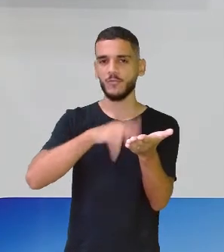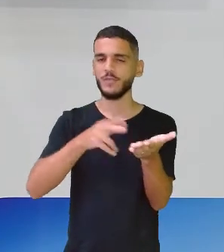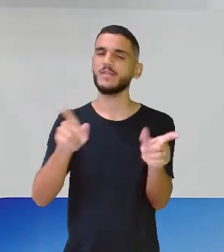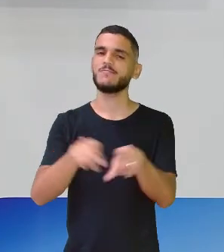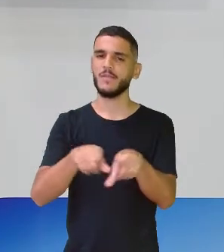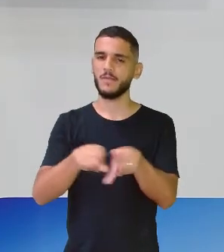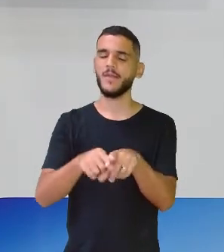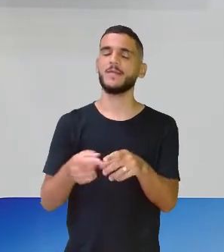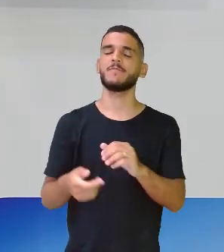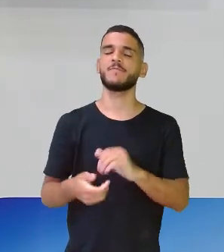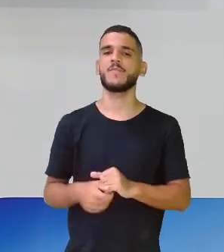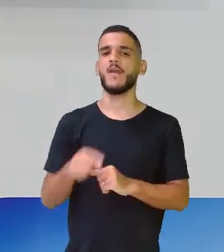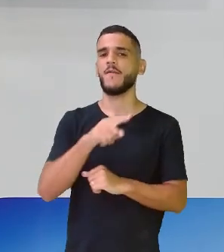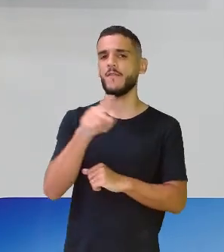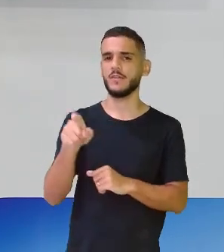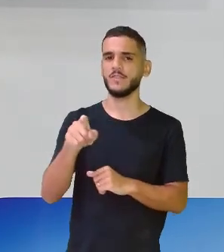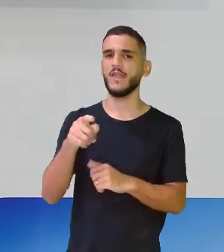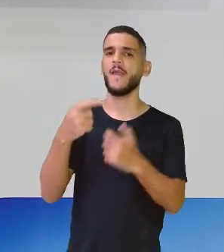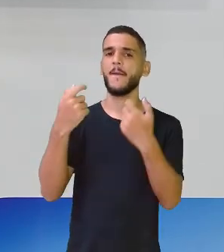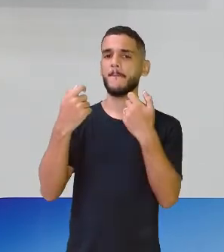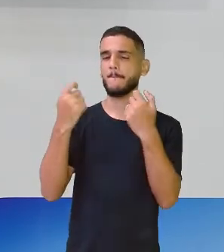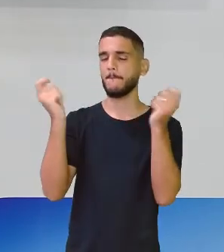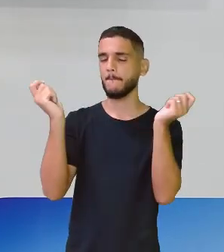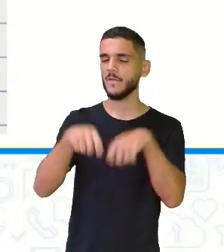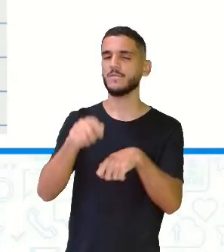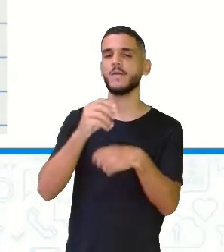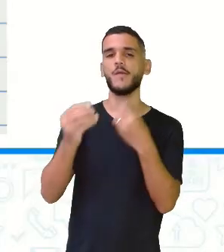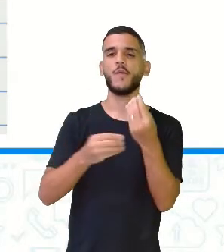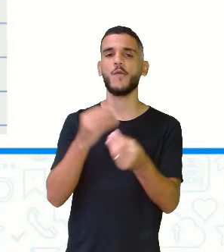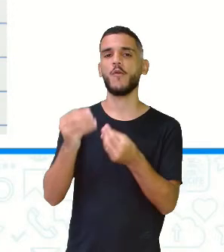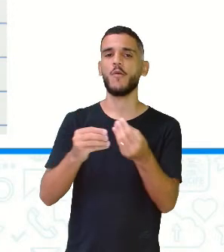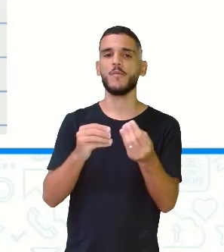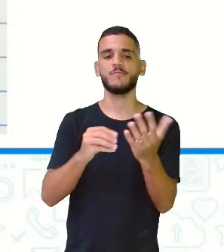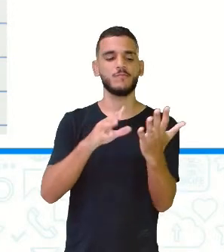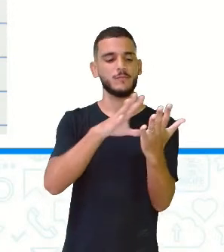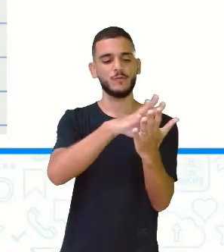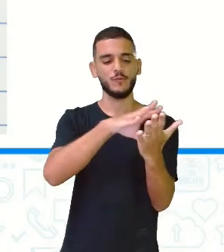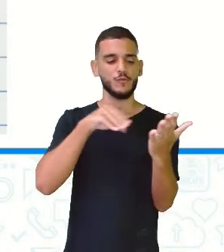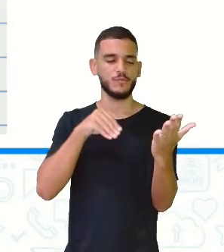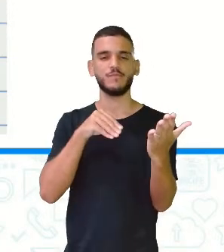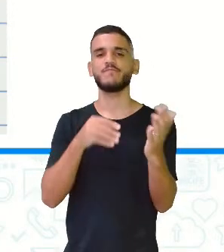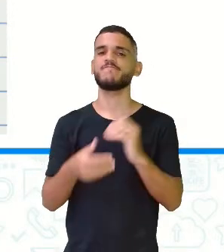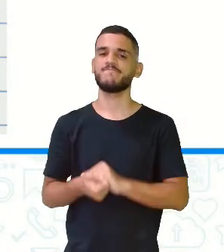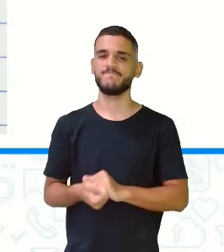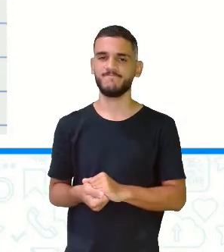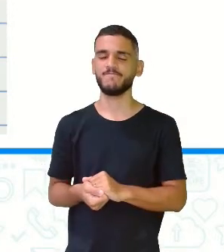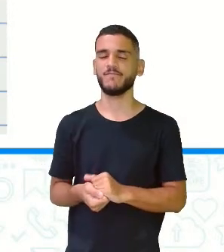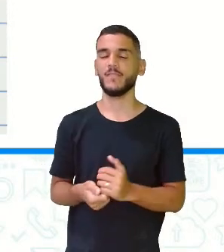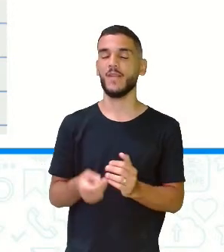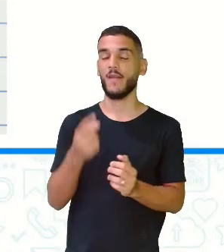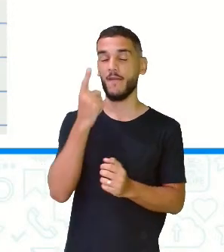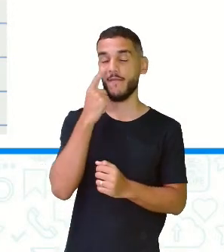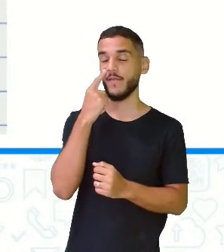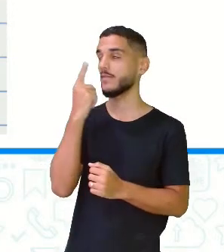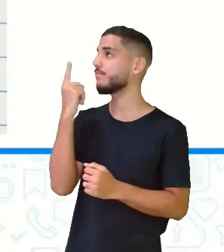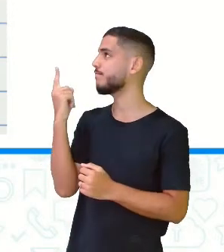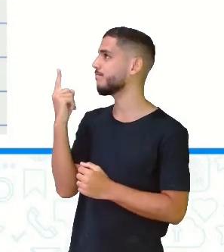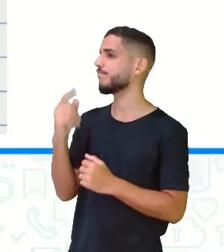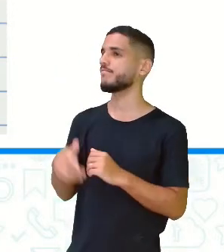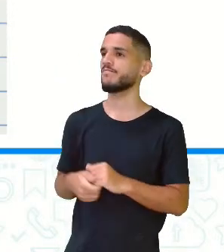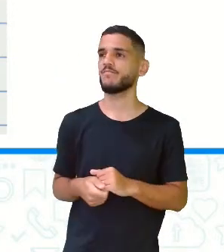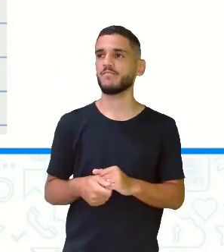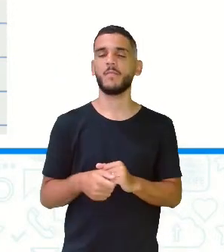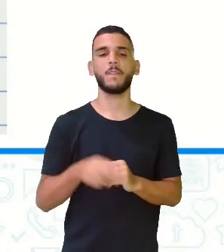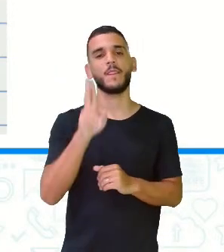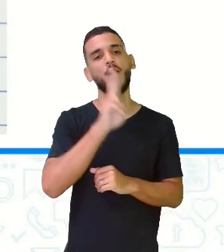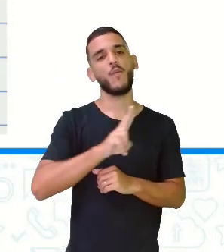Lembrando, você pode dar o print na tela, porque aí você copia depois. Observe as palavras abaixo. Use isar